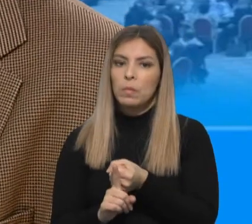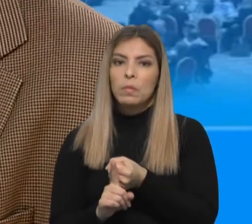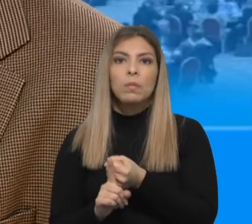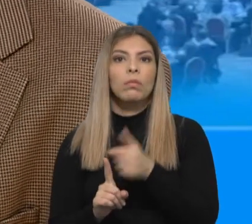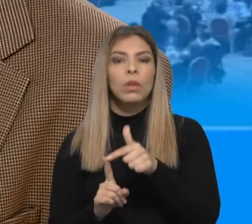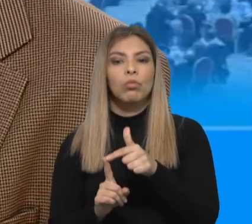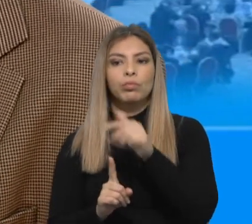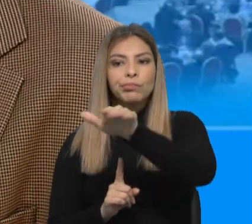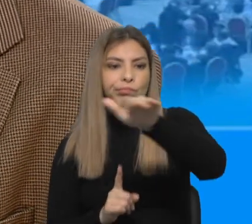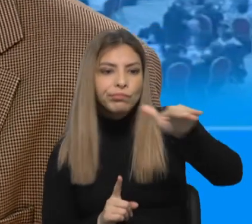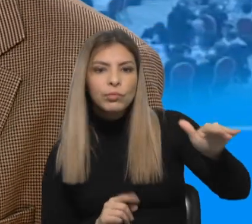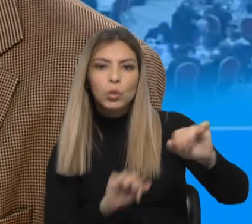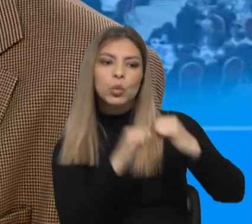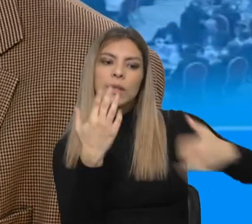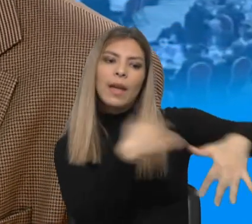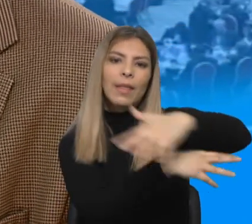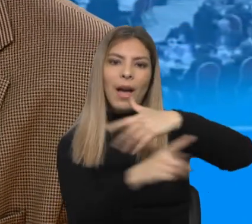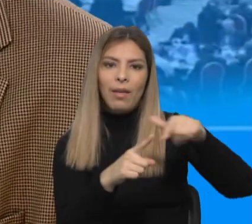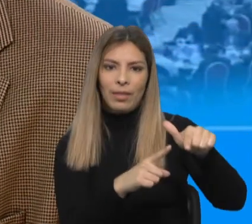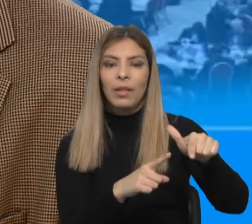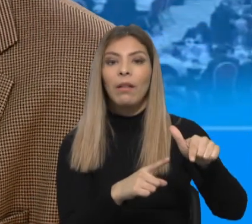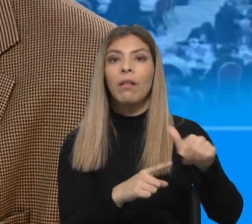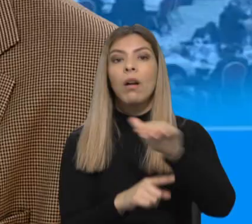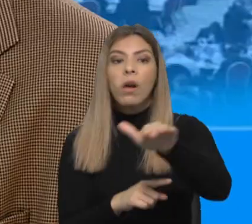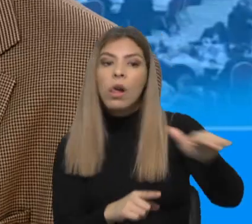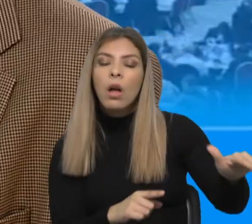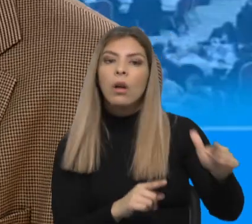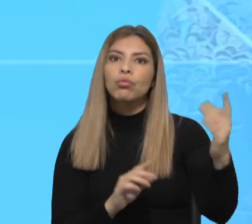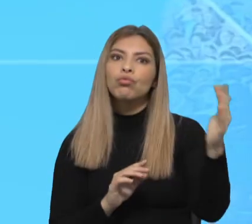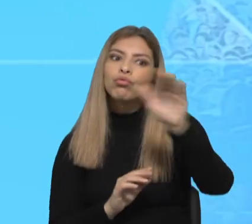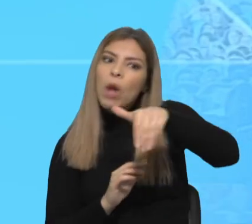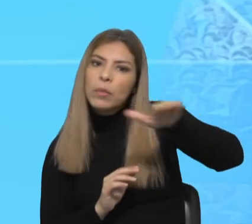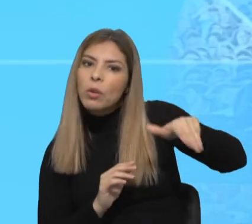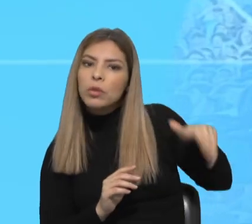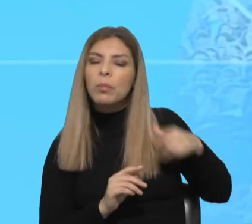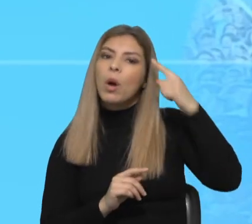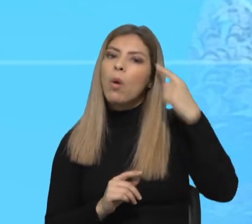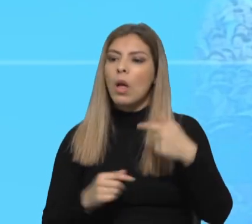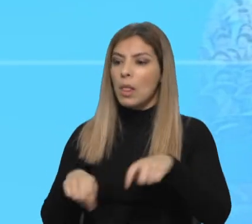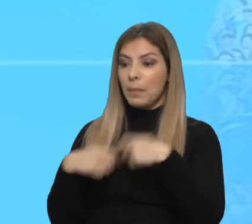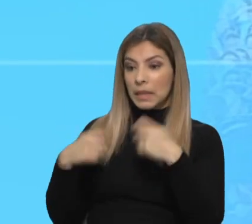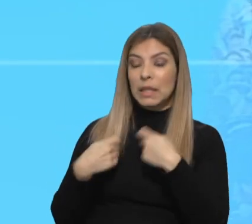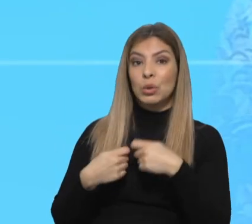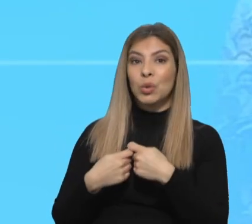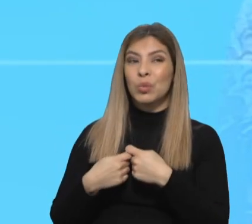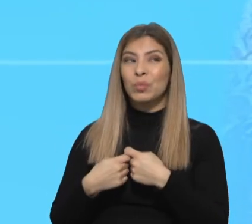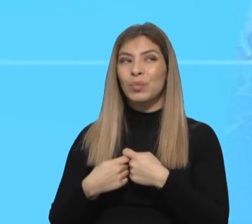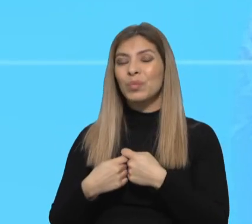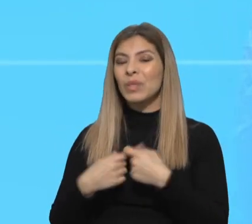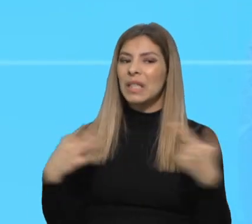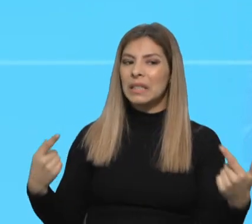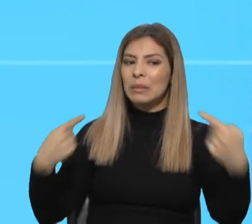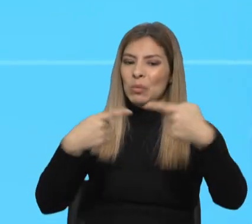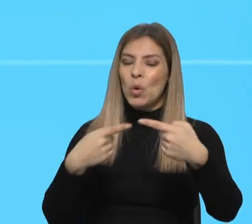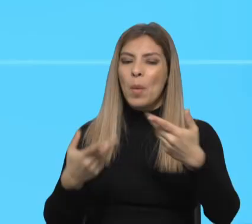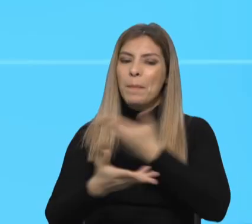sociedade civil para beber dos contributos que a sociedade civil tem para dar. E os partidos... Ainda não há muito espaço para essa participação